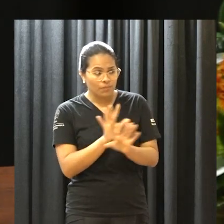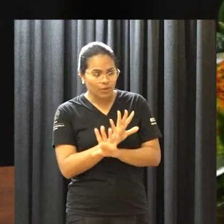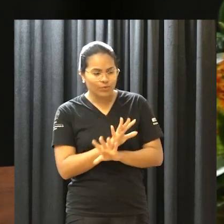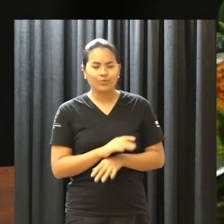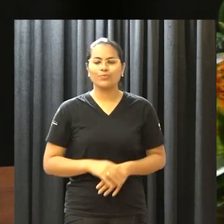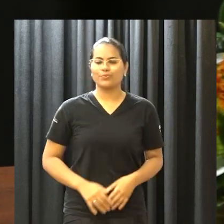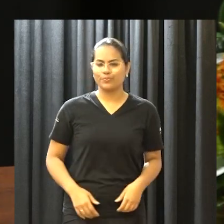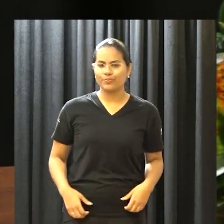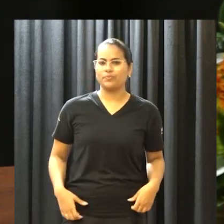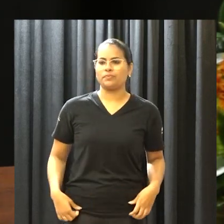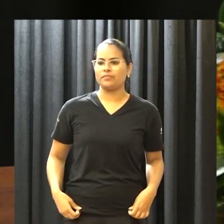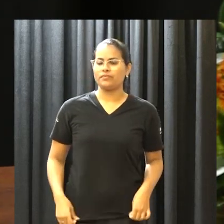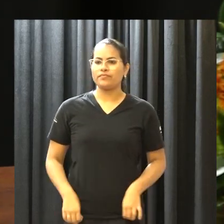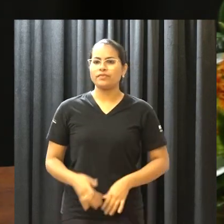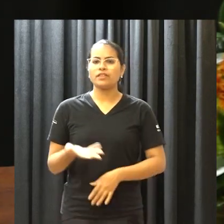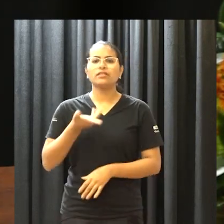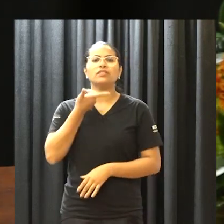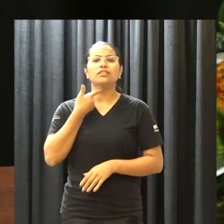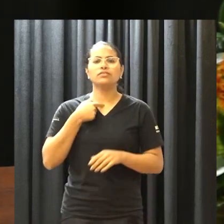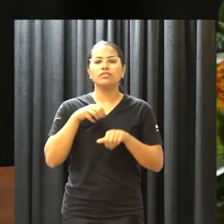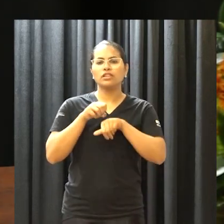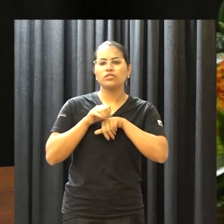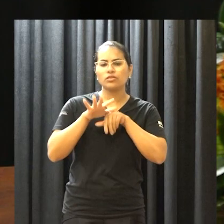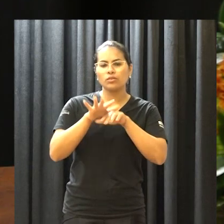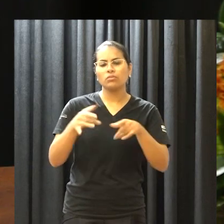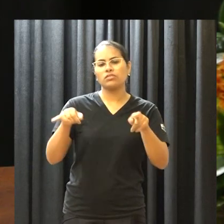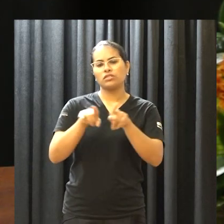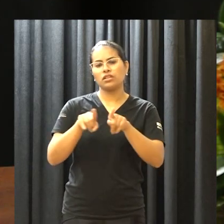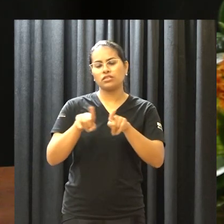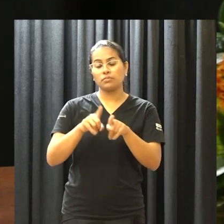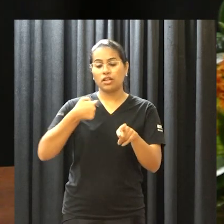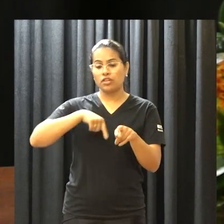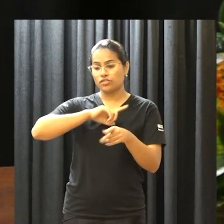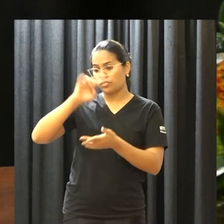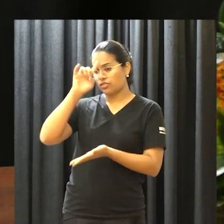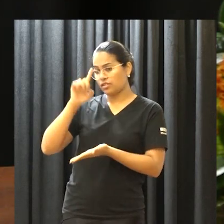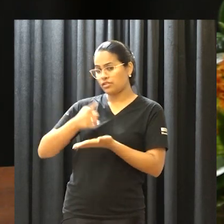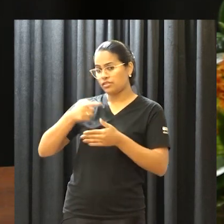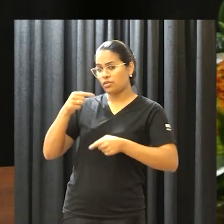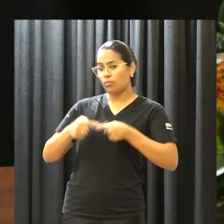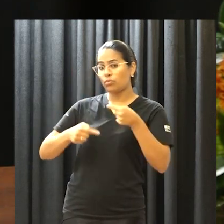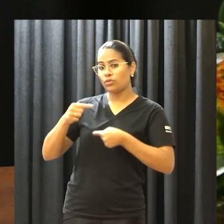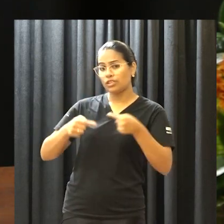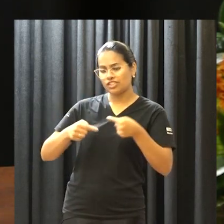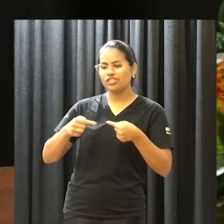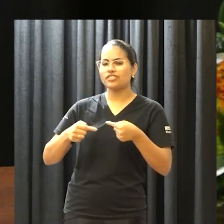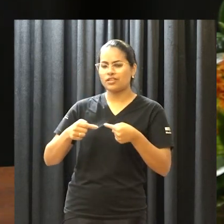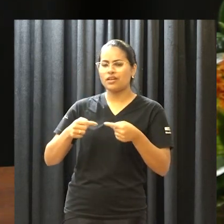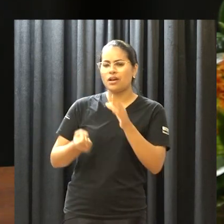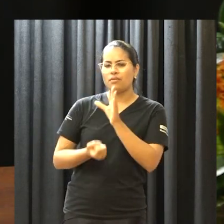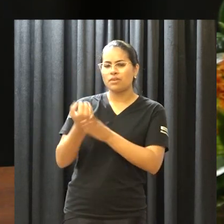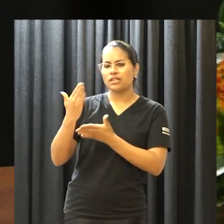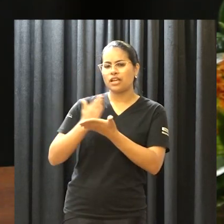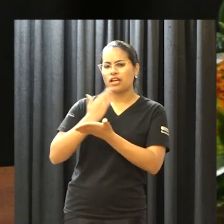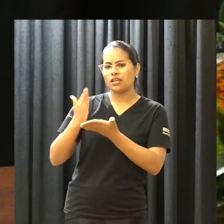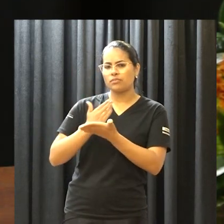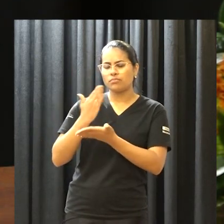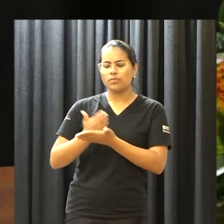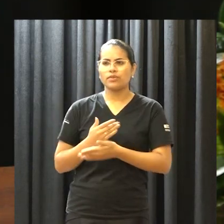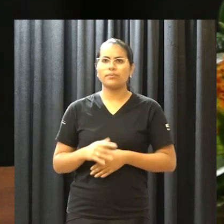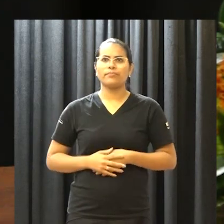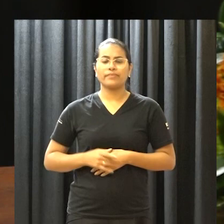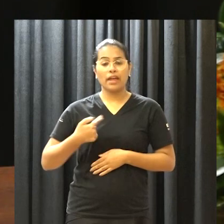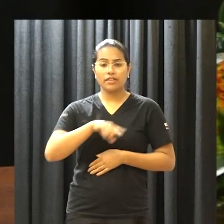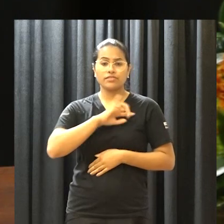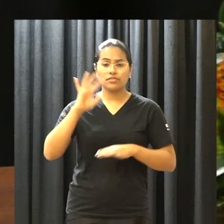Ah, queria compartilhar também as decisões políticas que a gente tomou para fazer esse e-book. Ele foi elaborado com princípios de